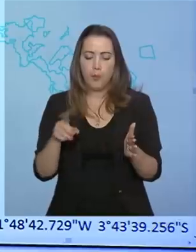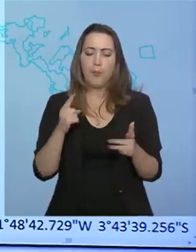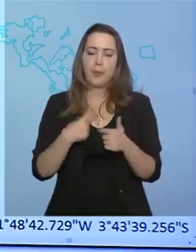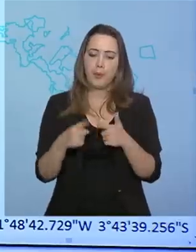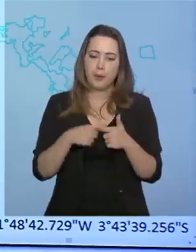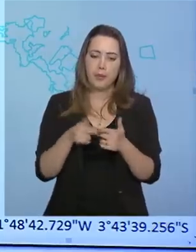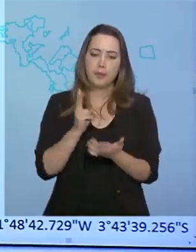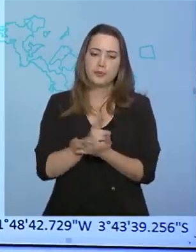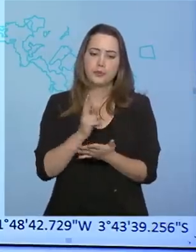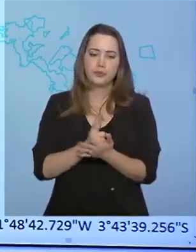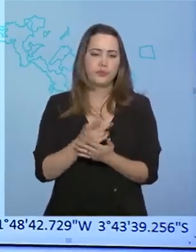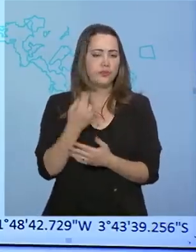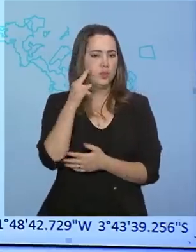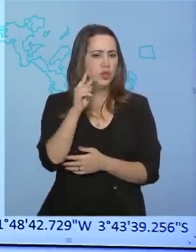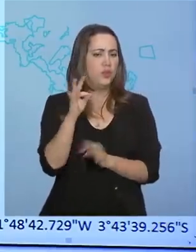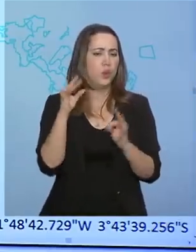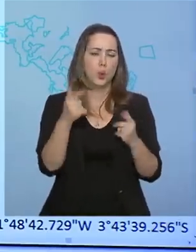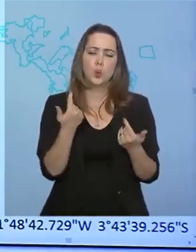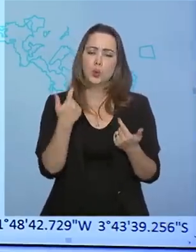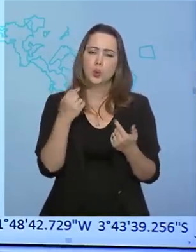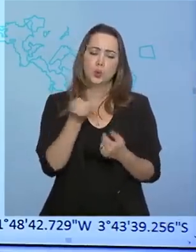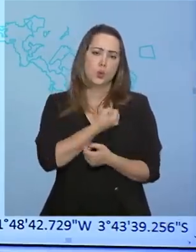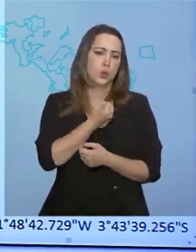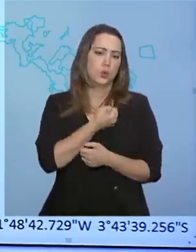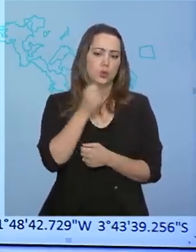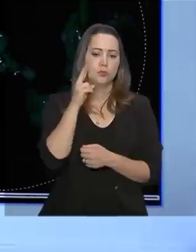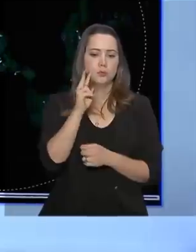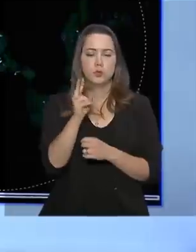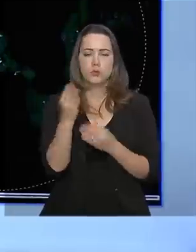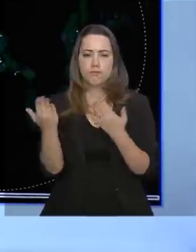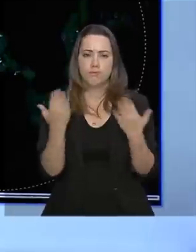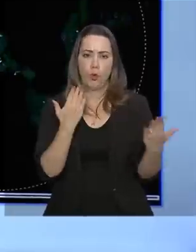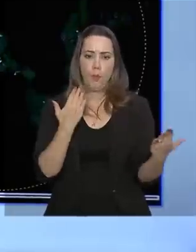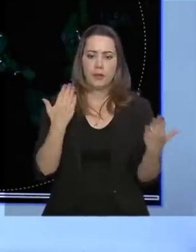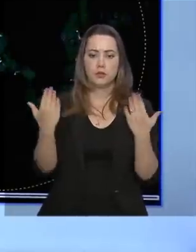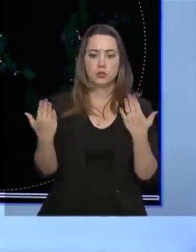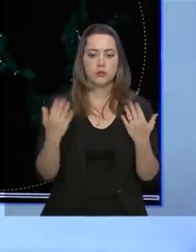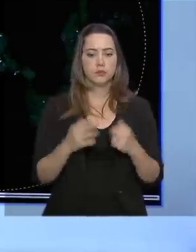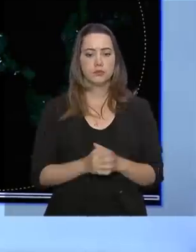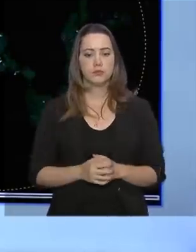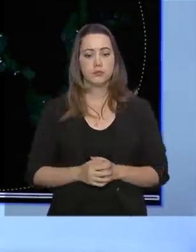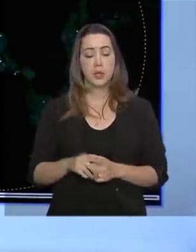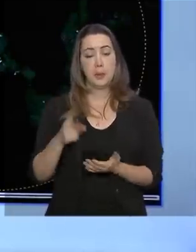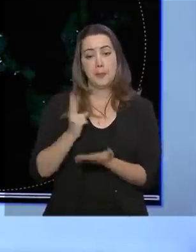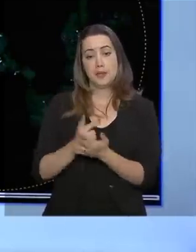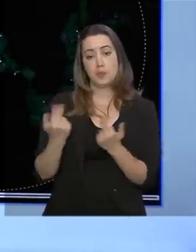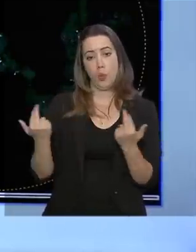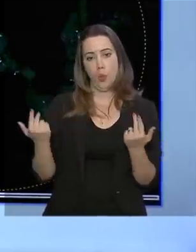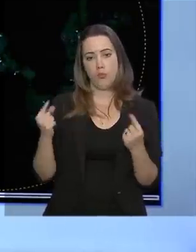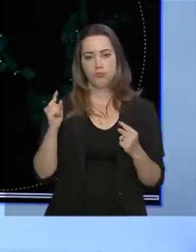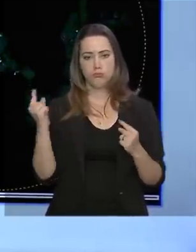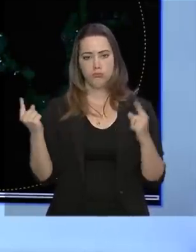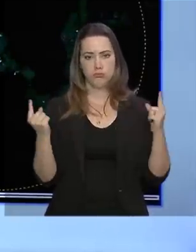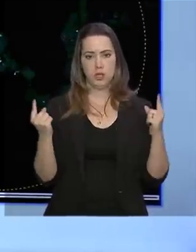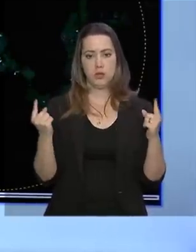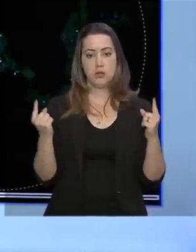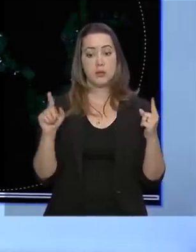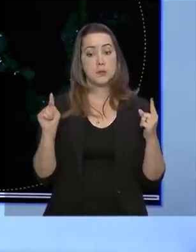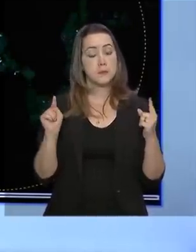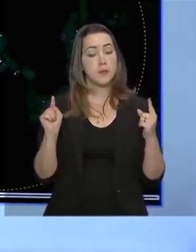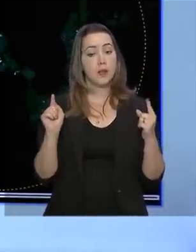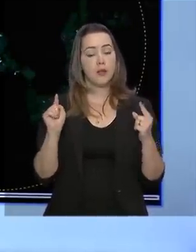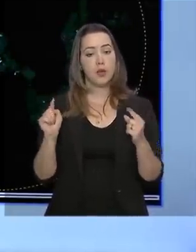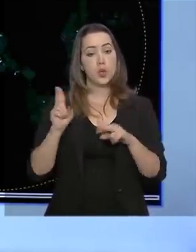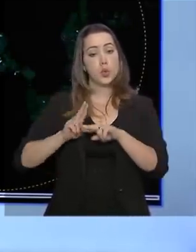aqui próximos lá e tudo com os números o sheik estão todos aqui pode passar aqui a mesma coisa é uma imagem de desmatamento